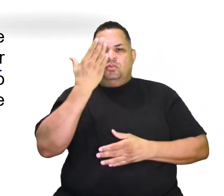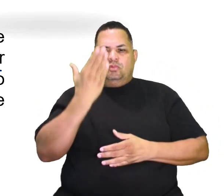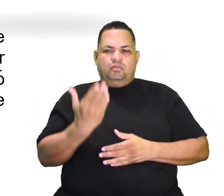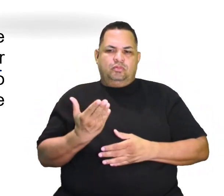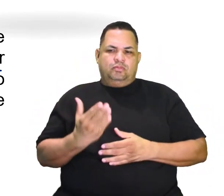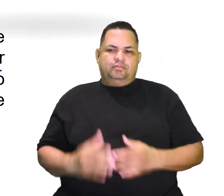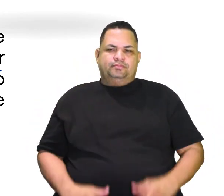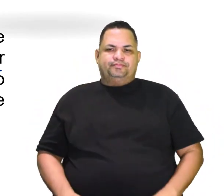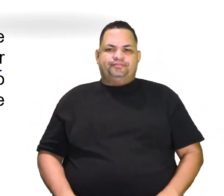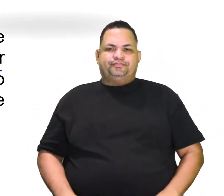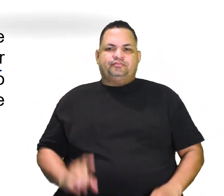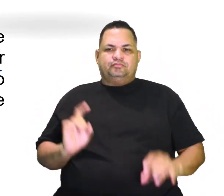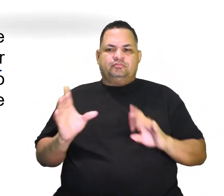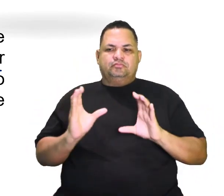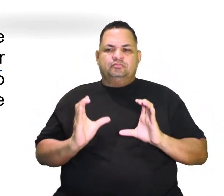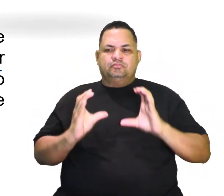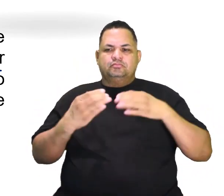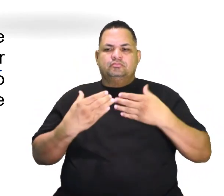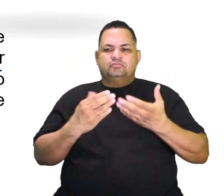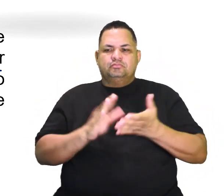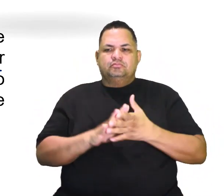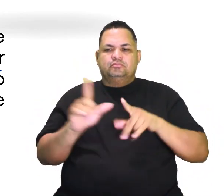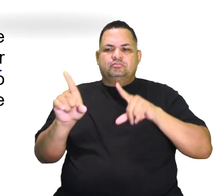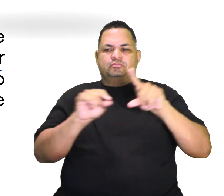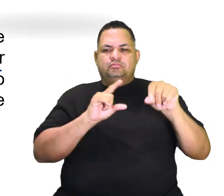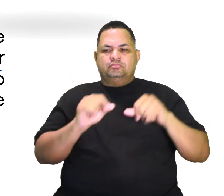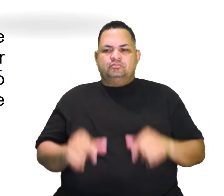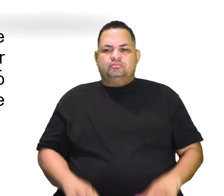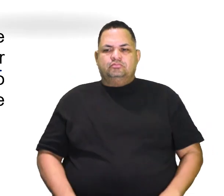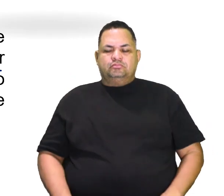conforme cada grupo determina.